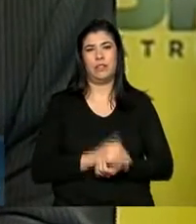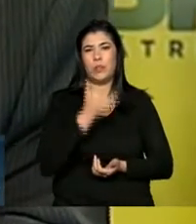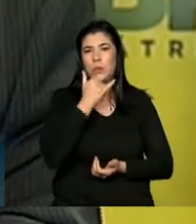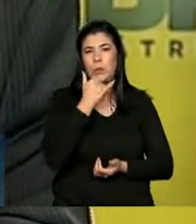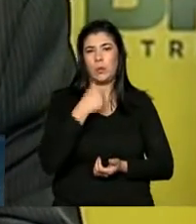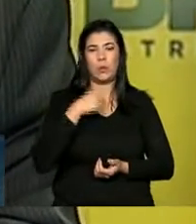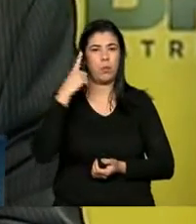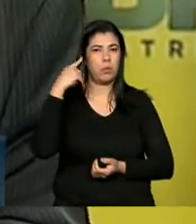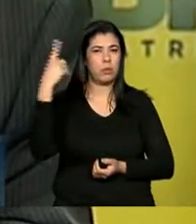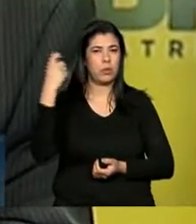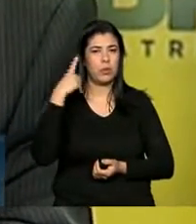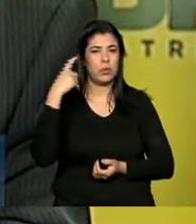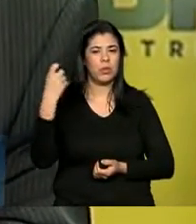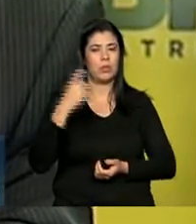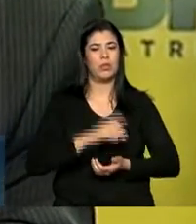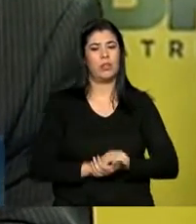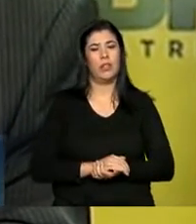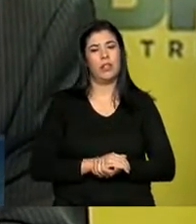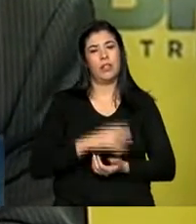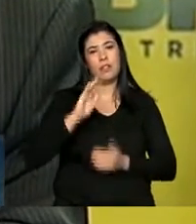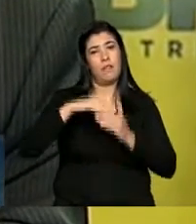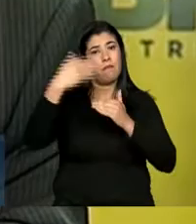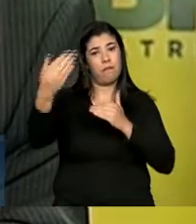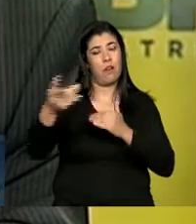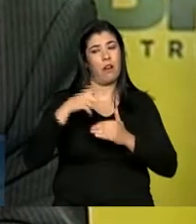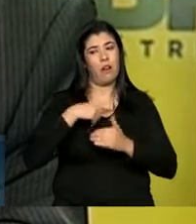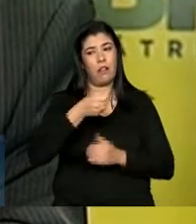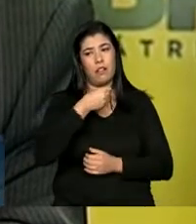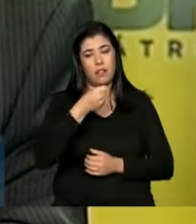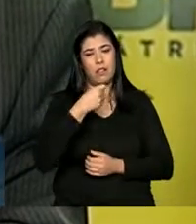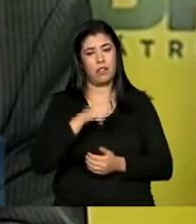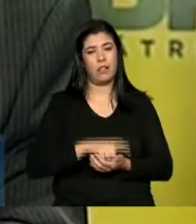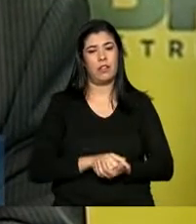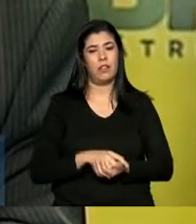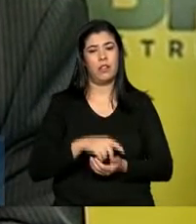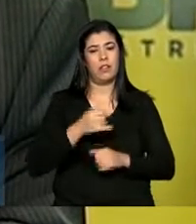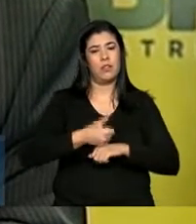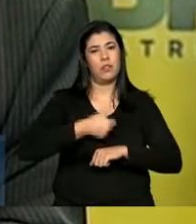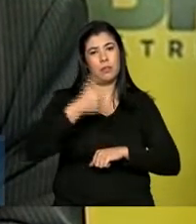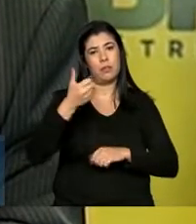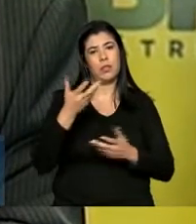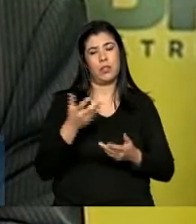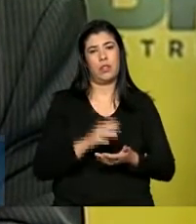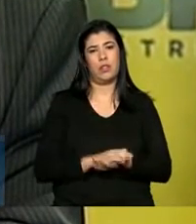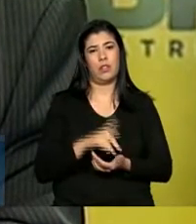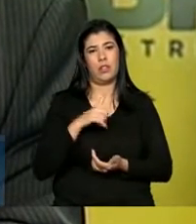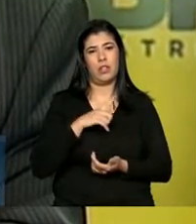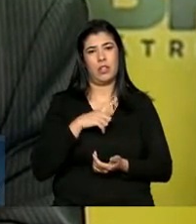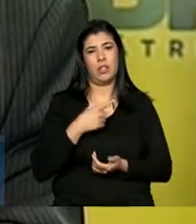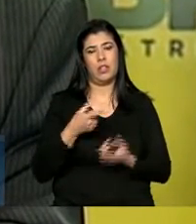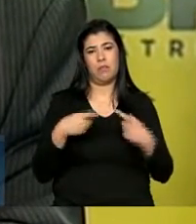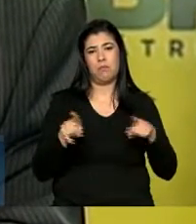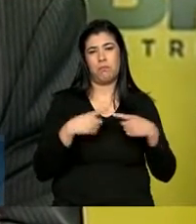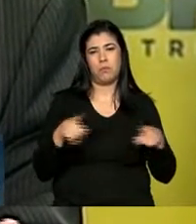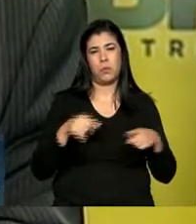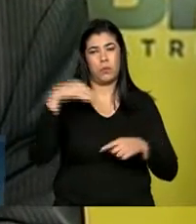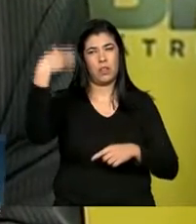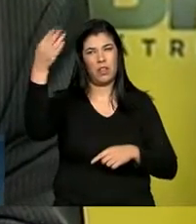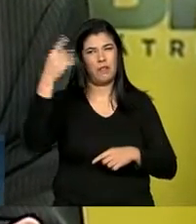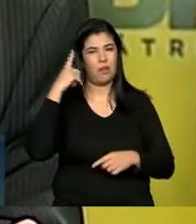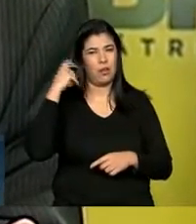fora, né? Eu só acho que, por enquanto, agora que saiu a voz, melhorou a qualidade musical.